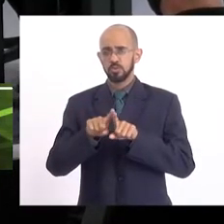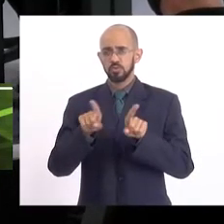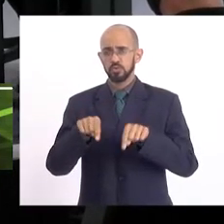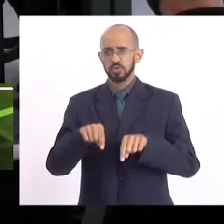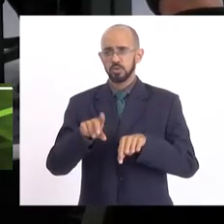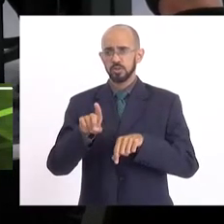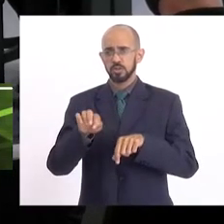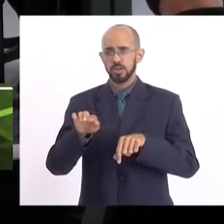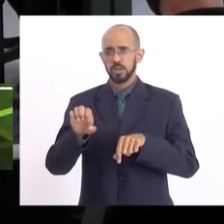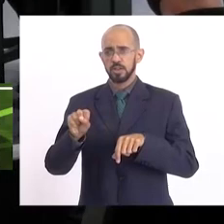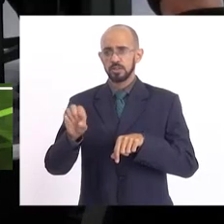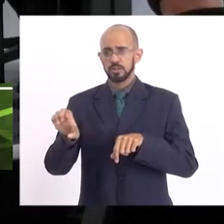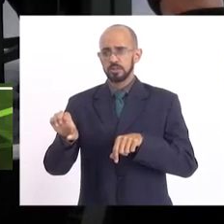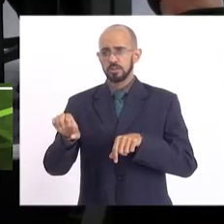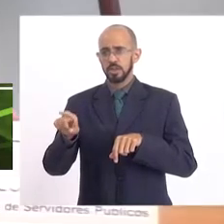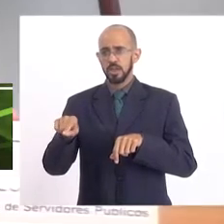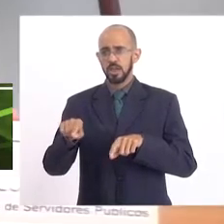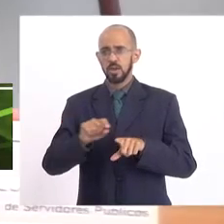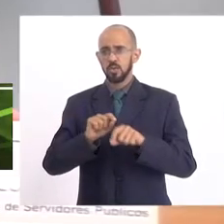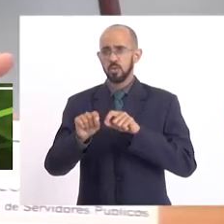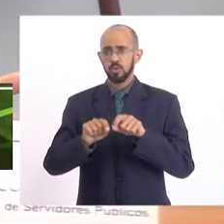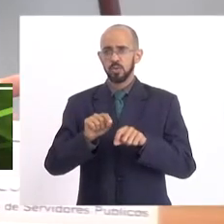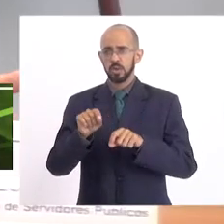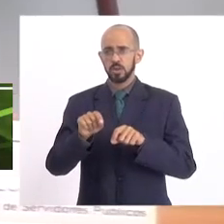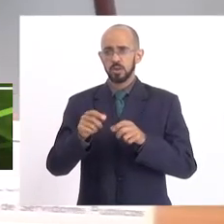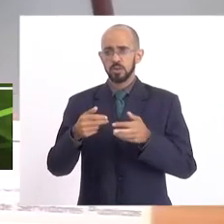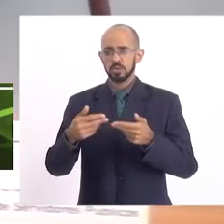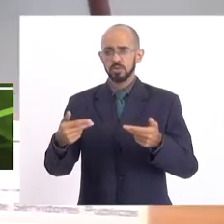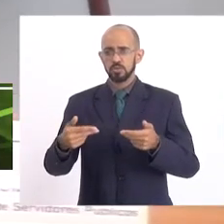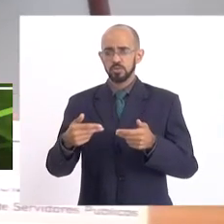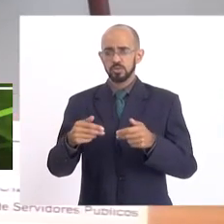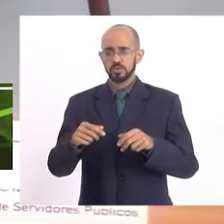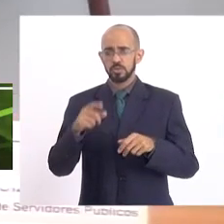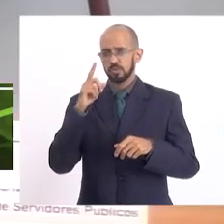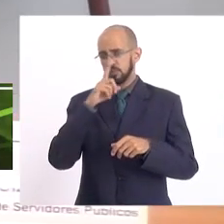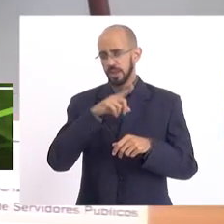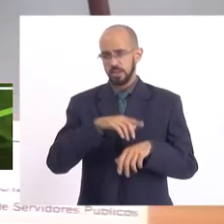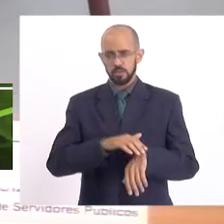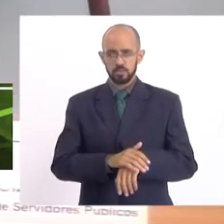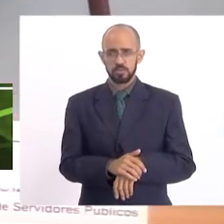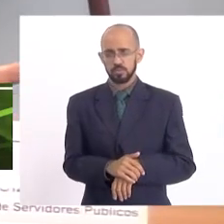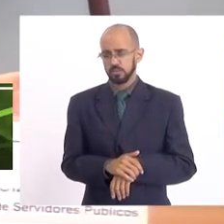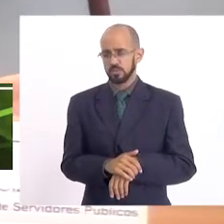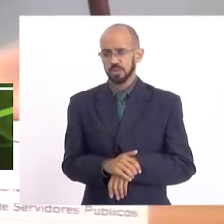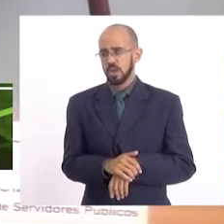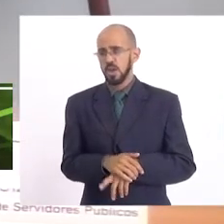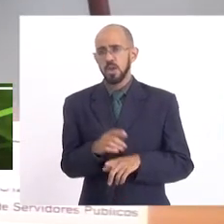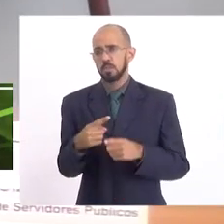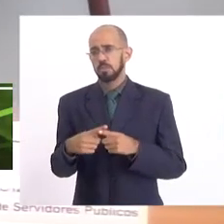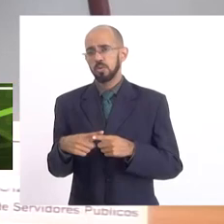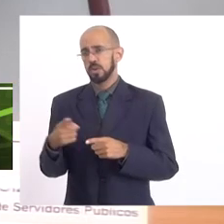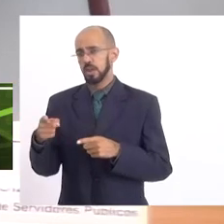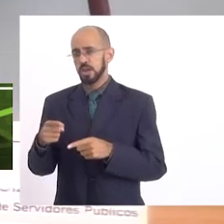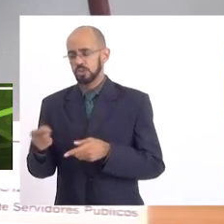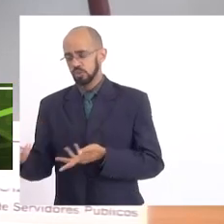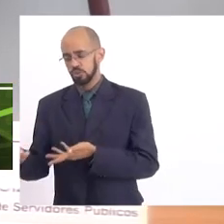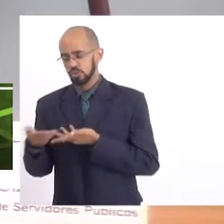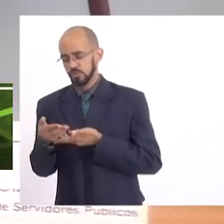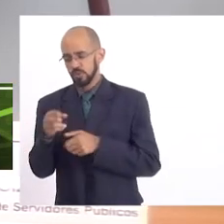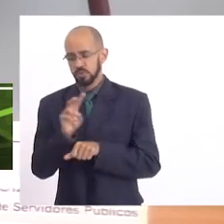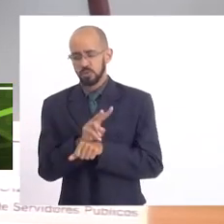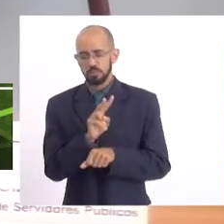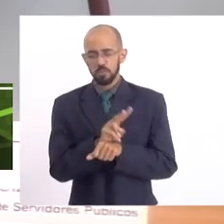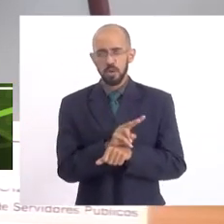trabalha, é as coisas terem atropelado, entendeu, Pobel? Sim. De chamar o temporário e esquecer